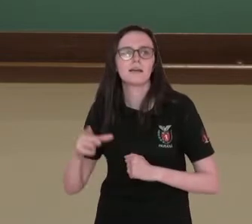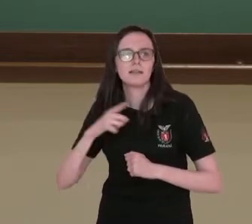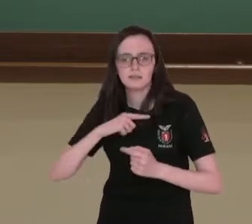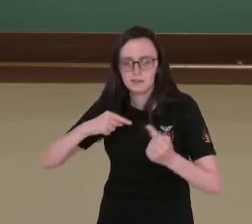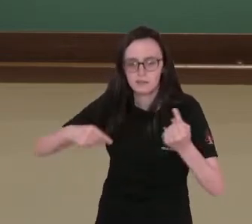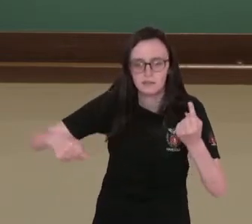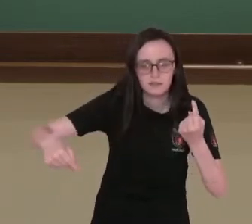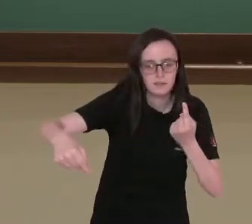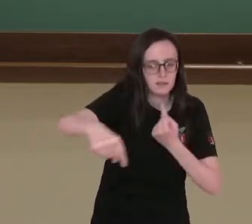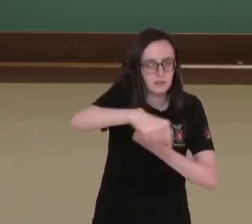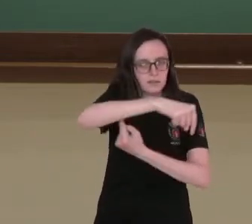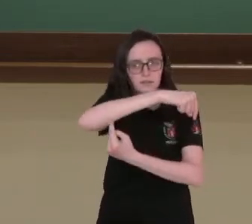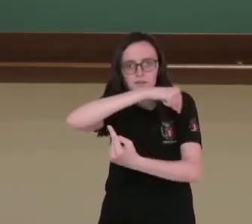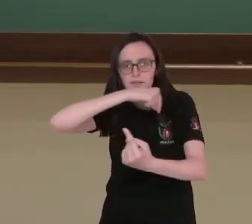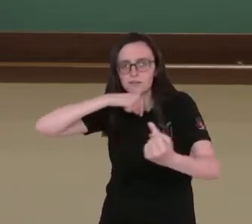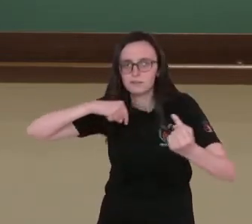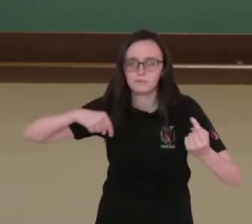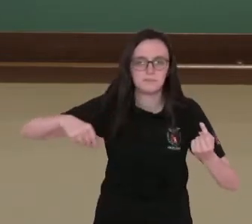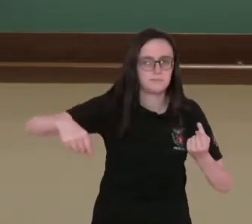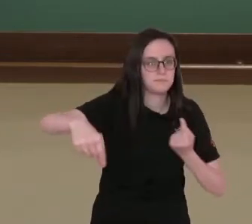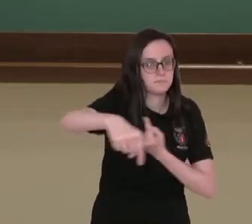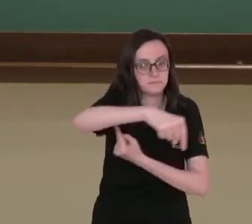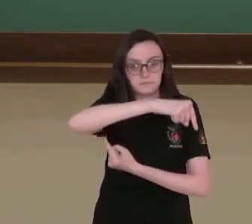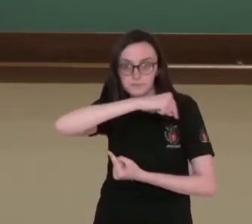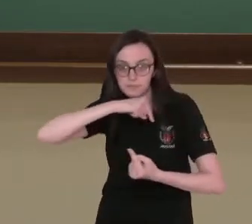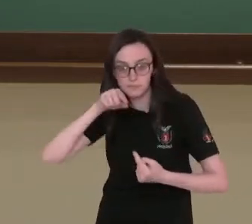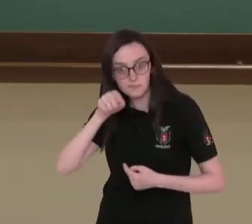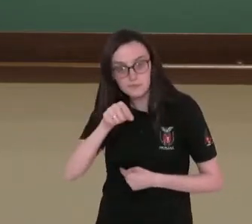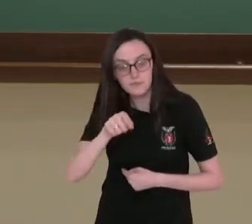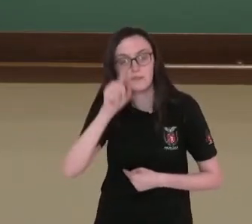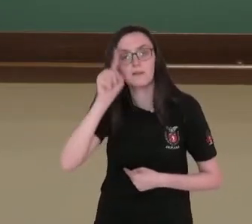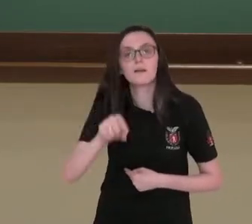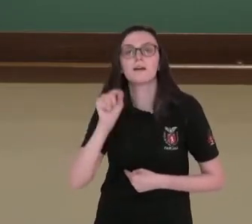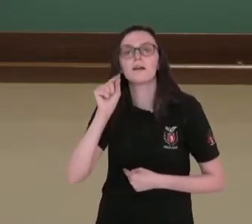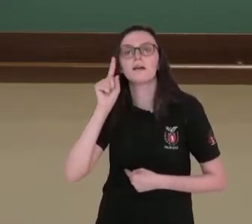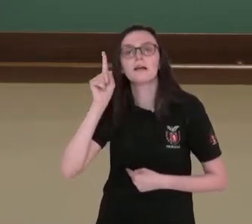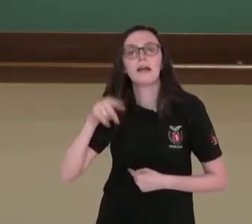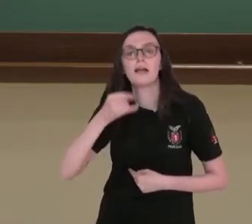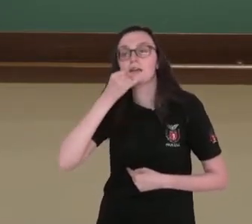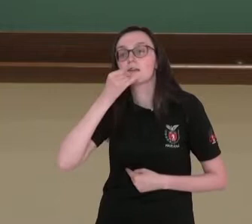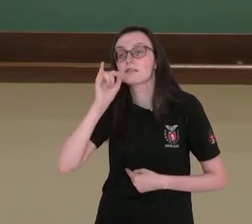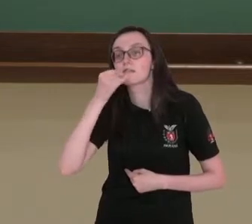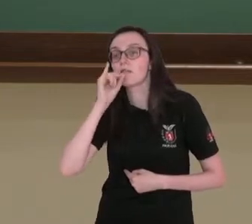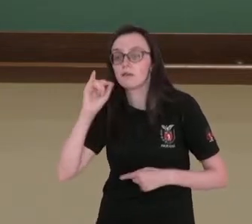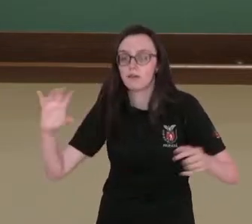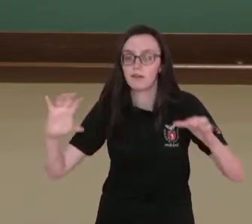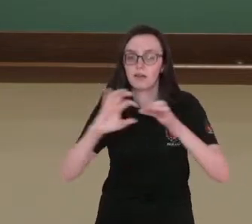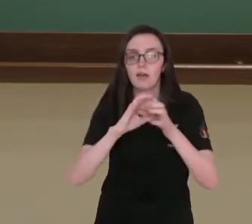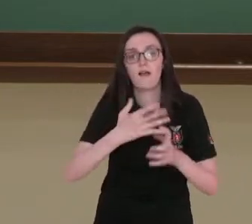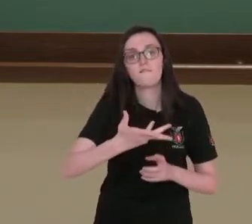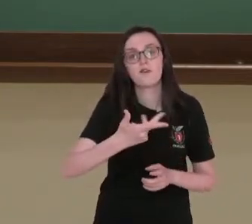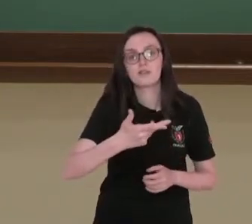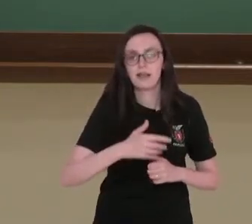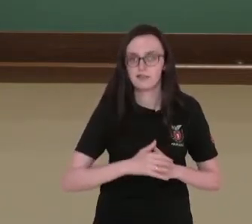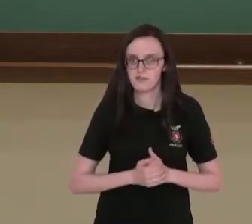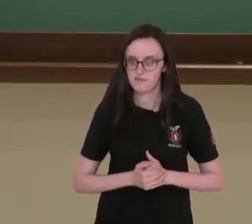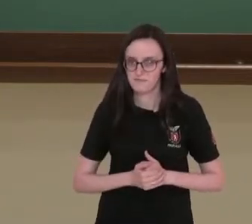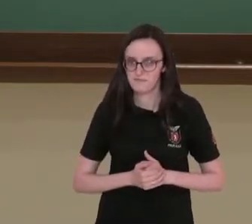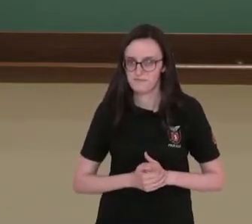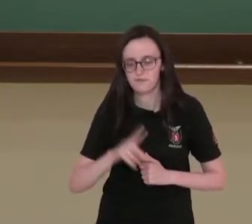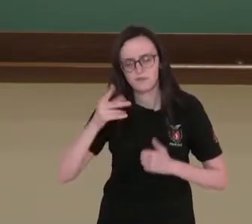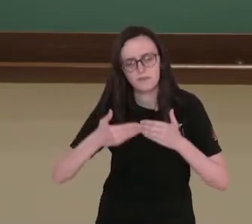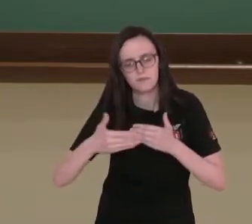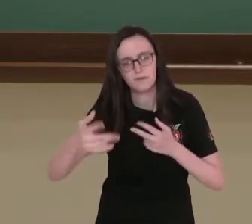movimento, em movimentos que eles estão com eles uma quantidade de energia atrelada à velocidade, né? Que mais na frente você vai